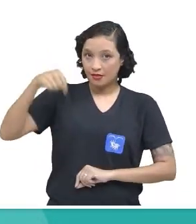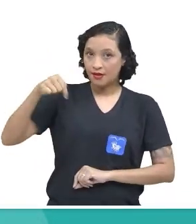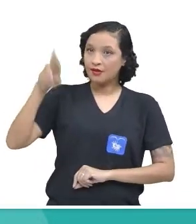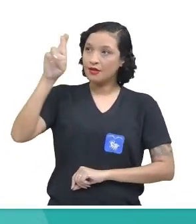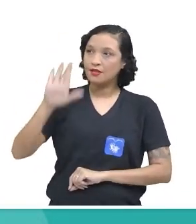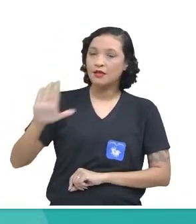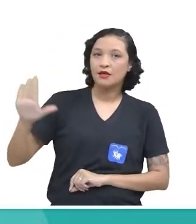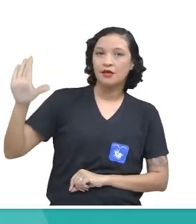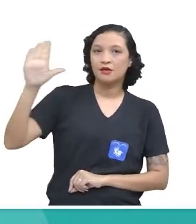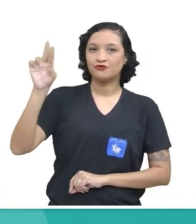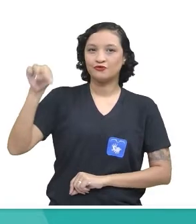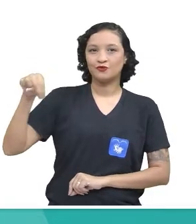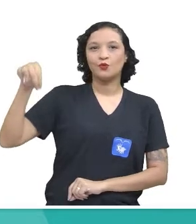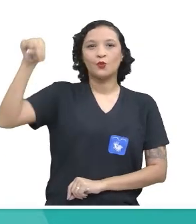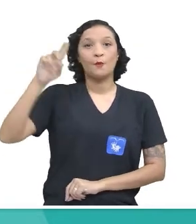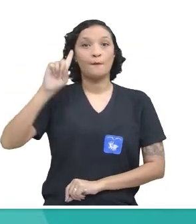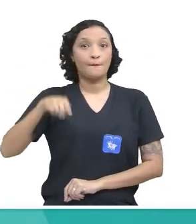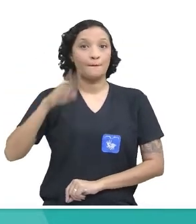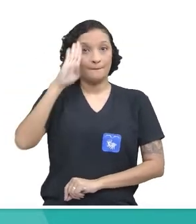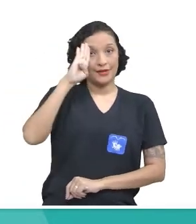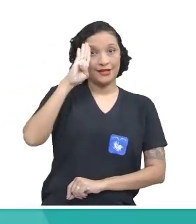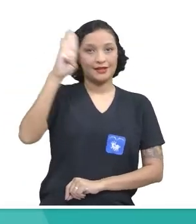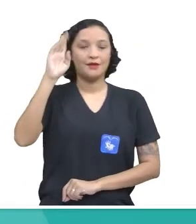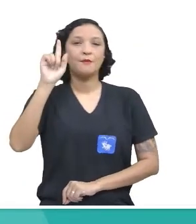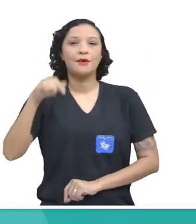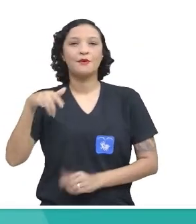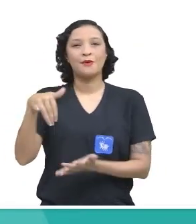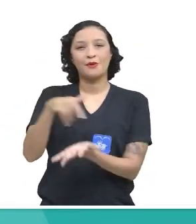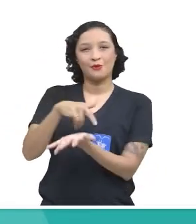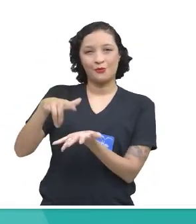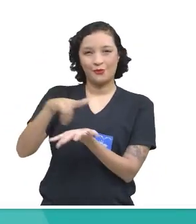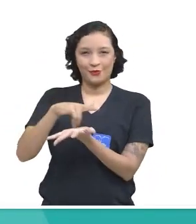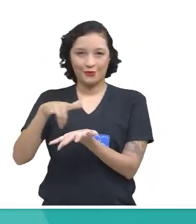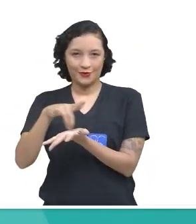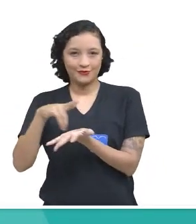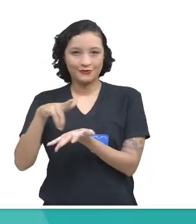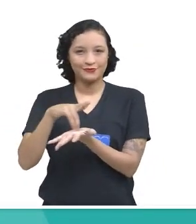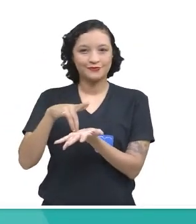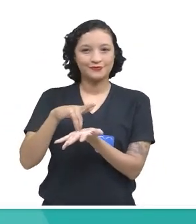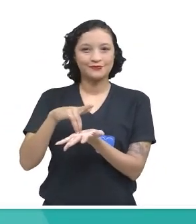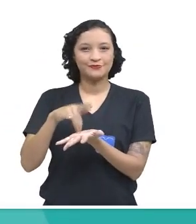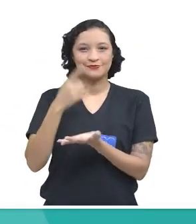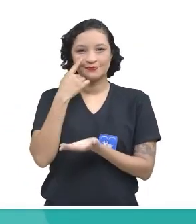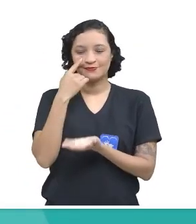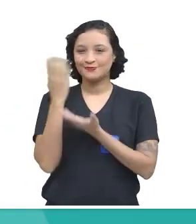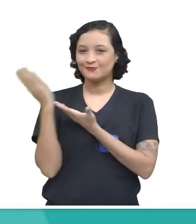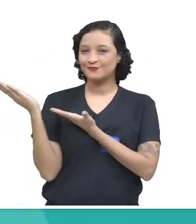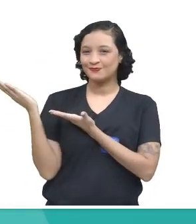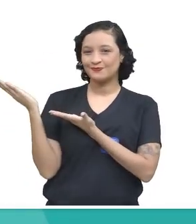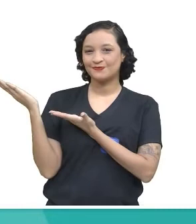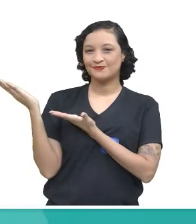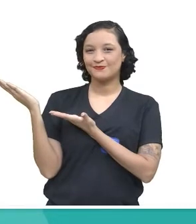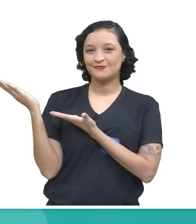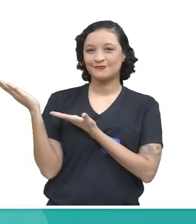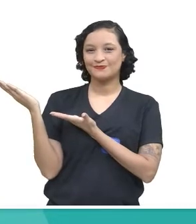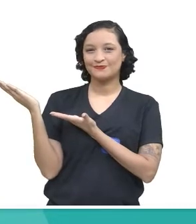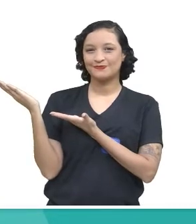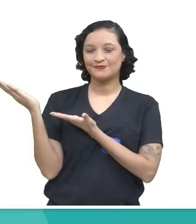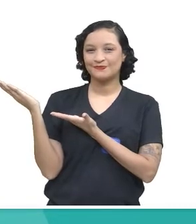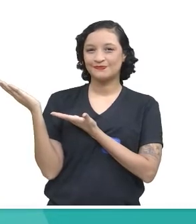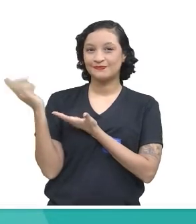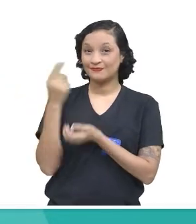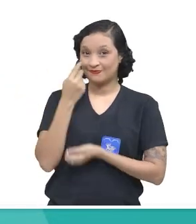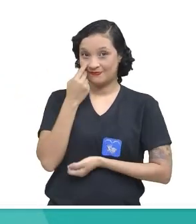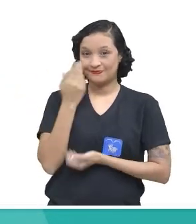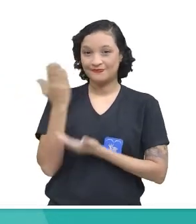é o Boi-Bumbá. E eu já vou chamando aqui os nossos personagens. Vamos lá? Observem aqui